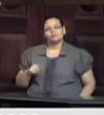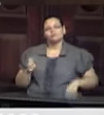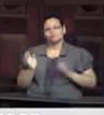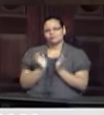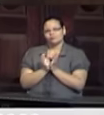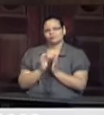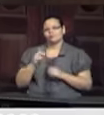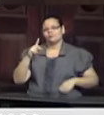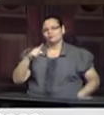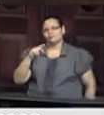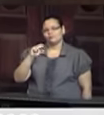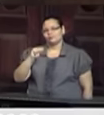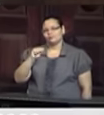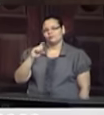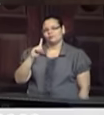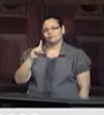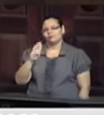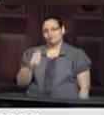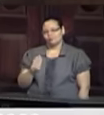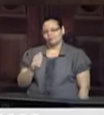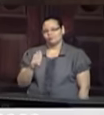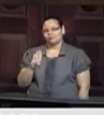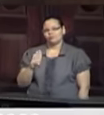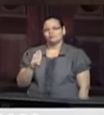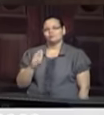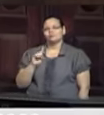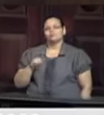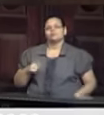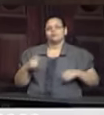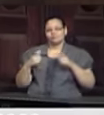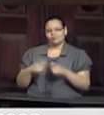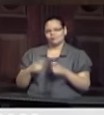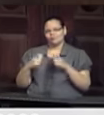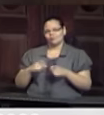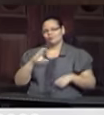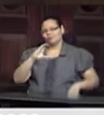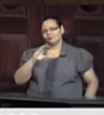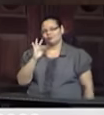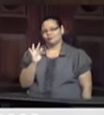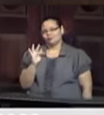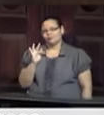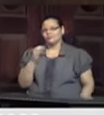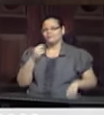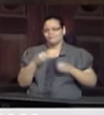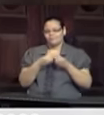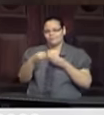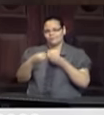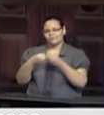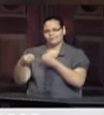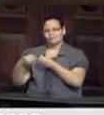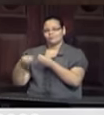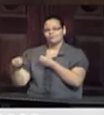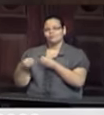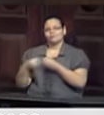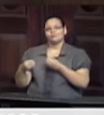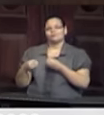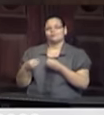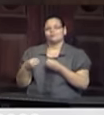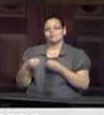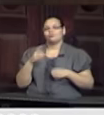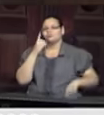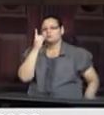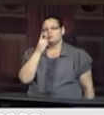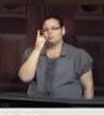PSDB, oriundo de Cabo Frio e adjacências. E